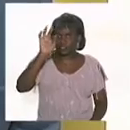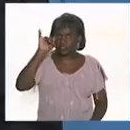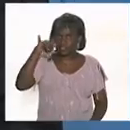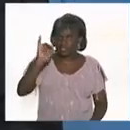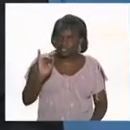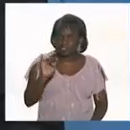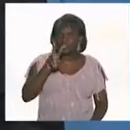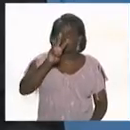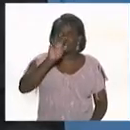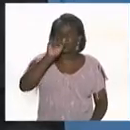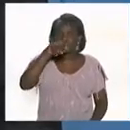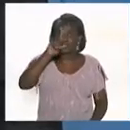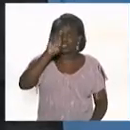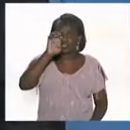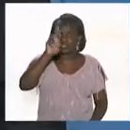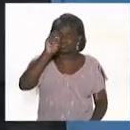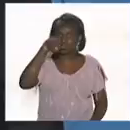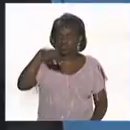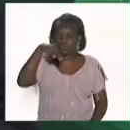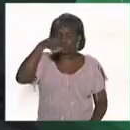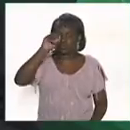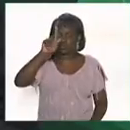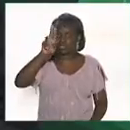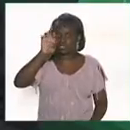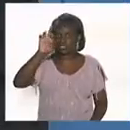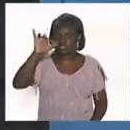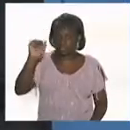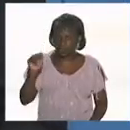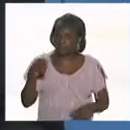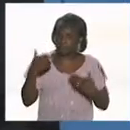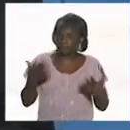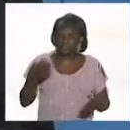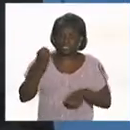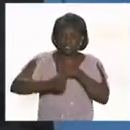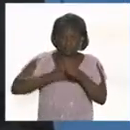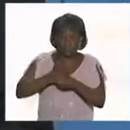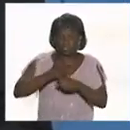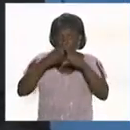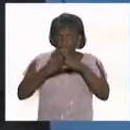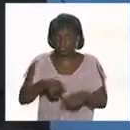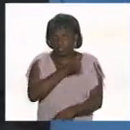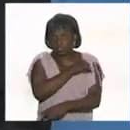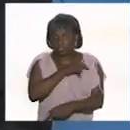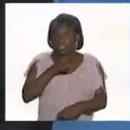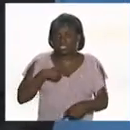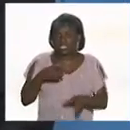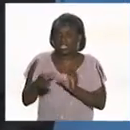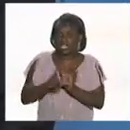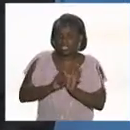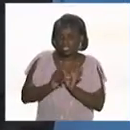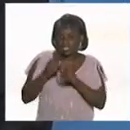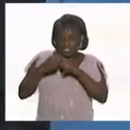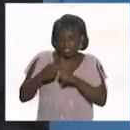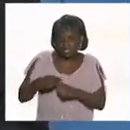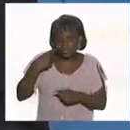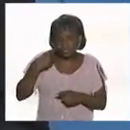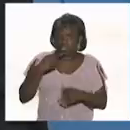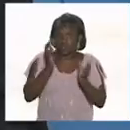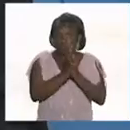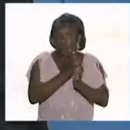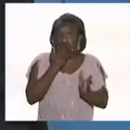Flávio Serafini e Wanderson Nogueira. Bem, o Carioca do ano que vem vai ter uma fase preliminar sem os